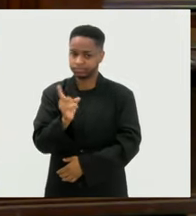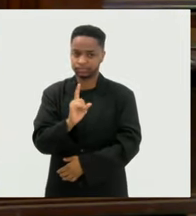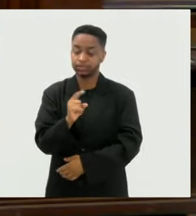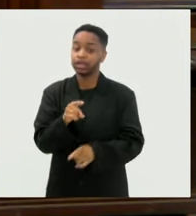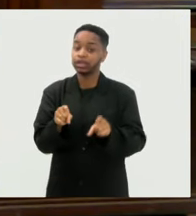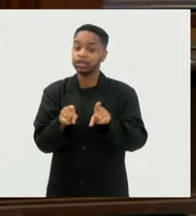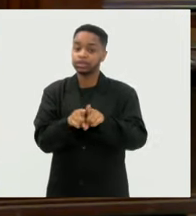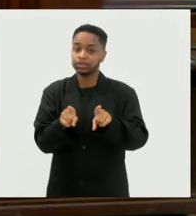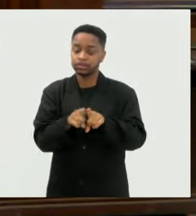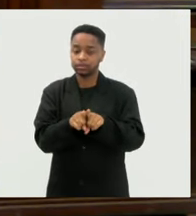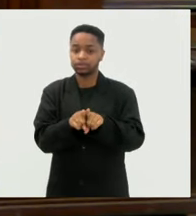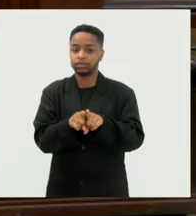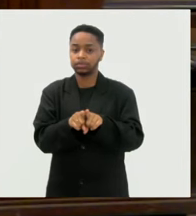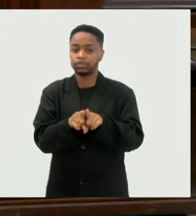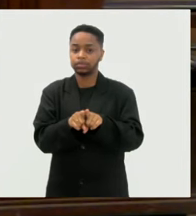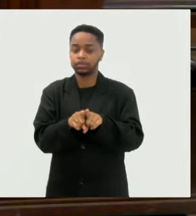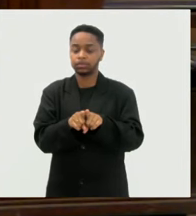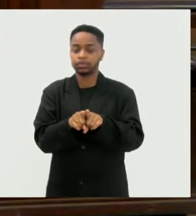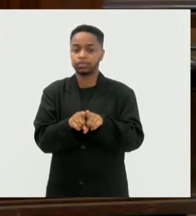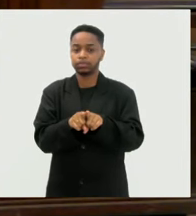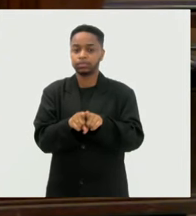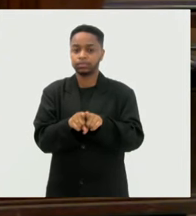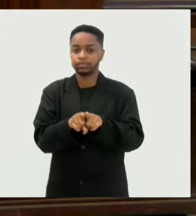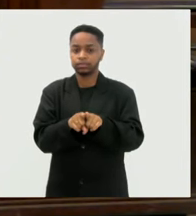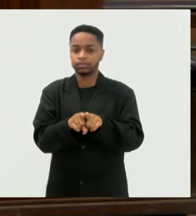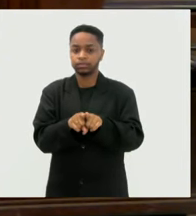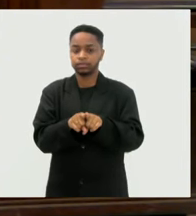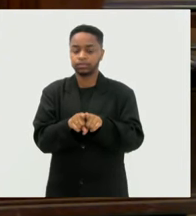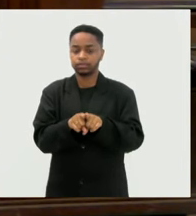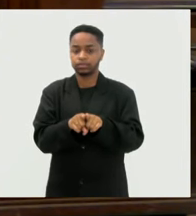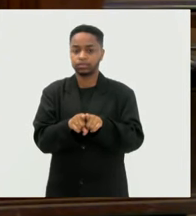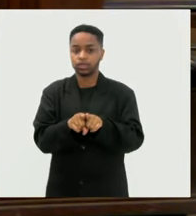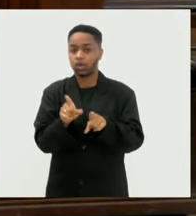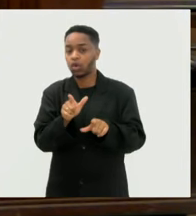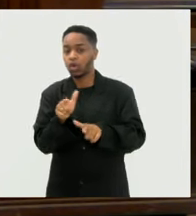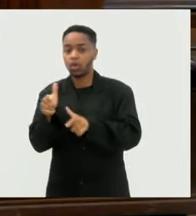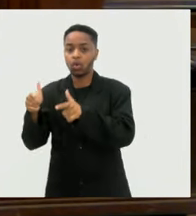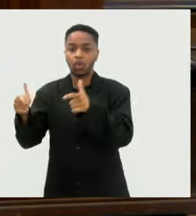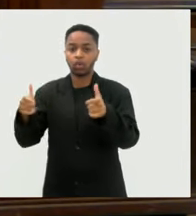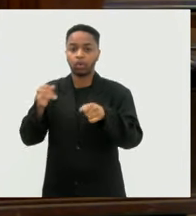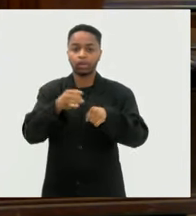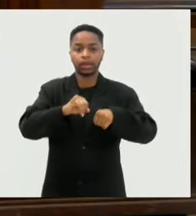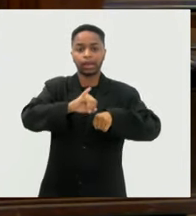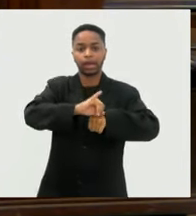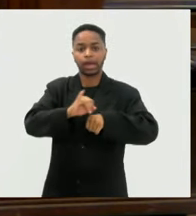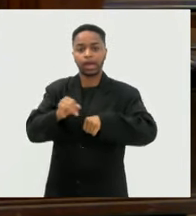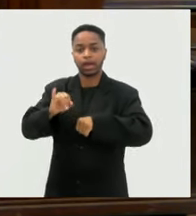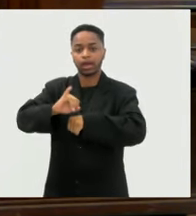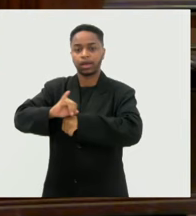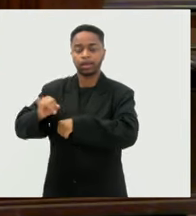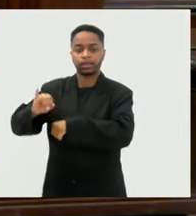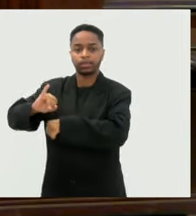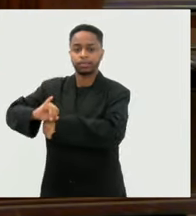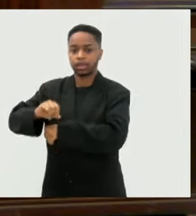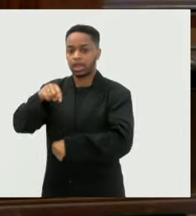também em grande parcela das capitais e outras cidades no